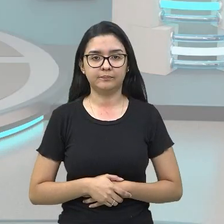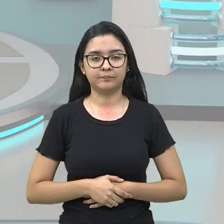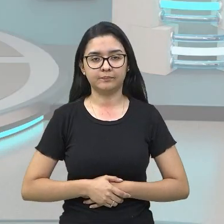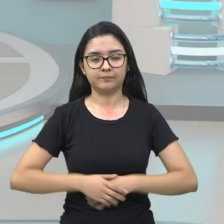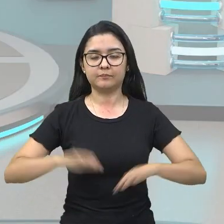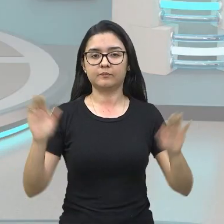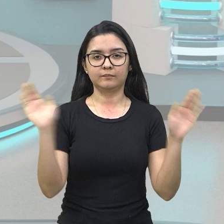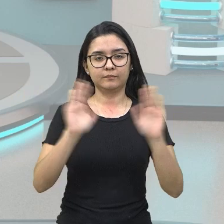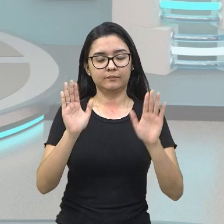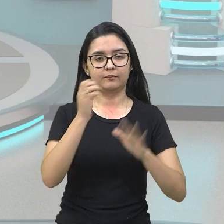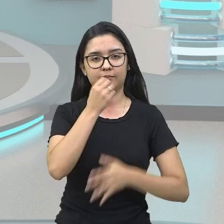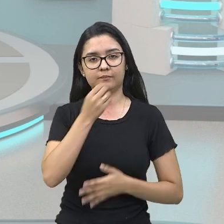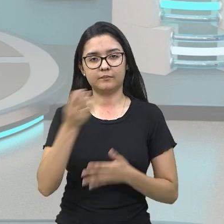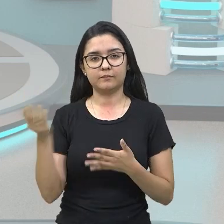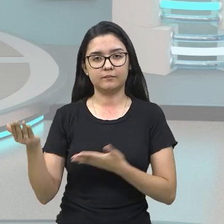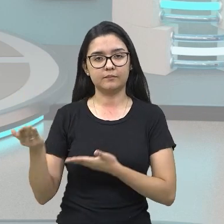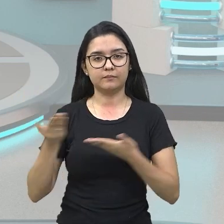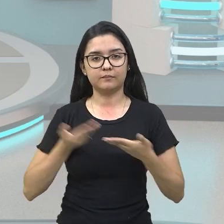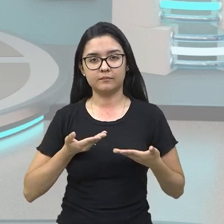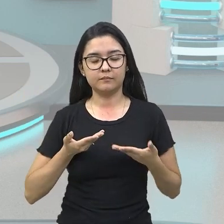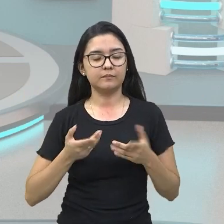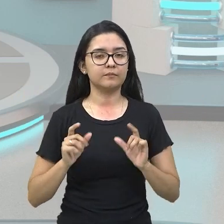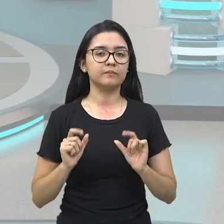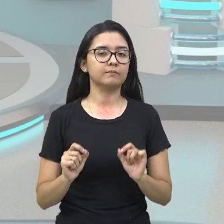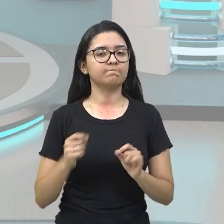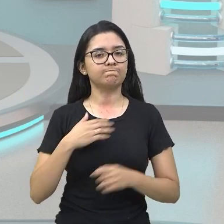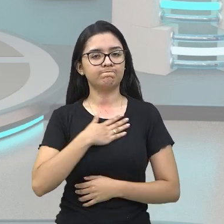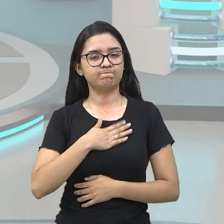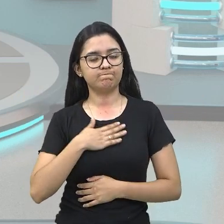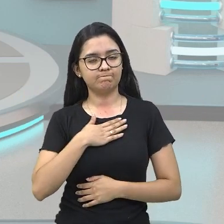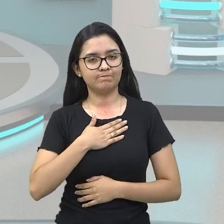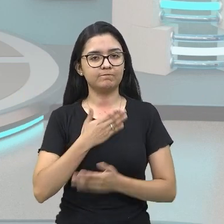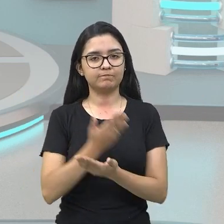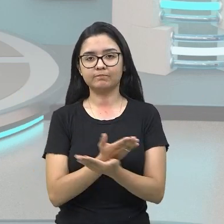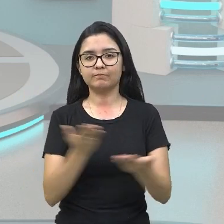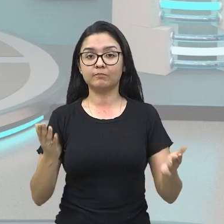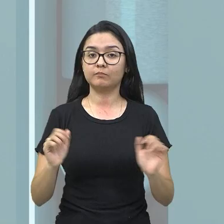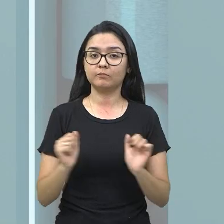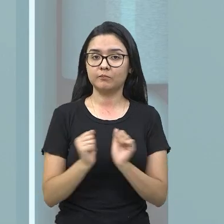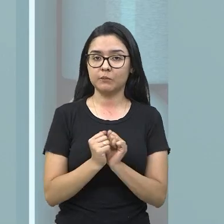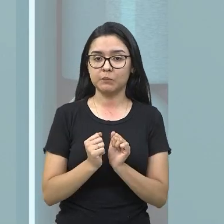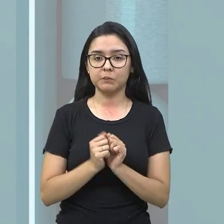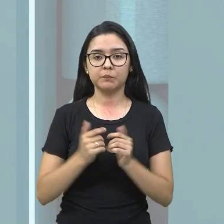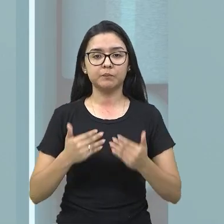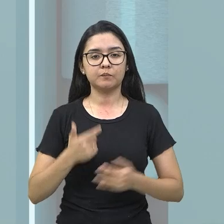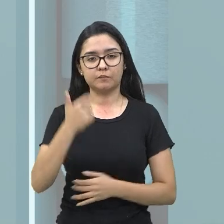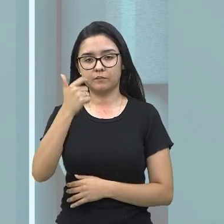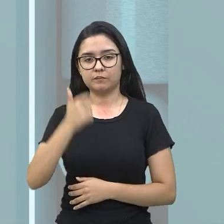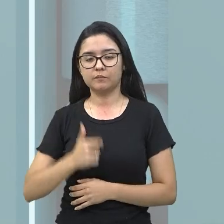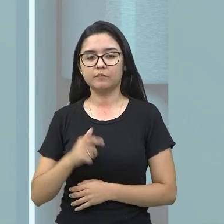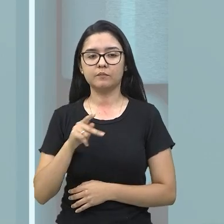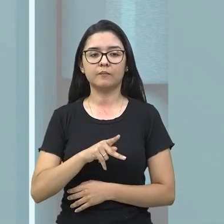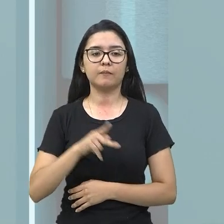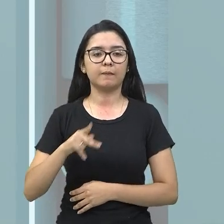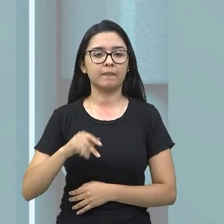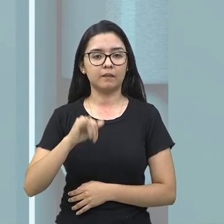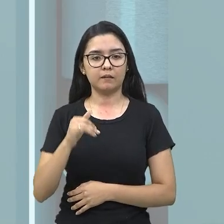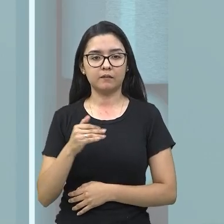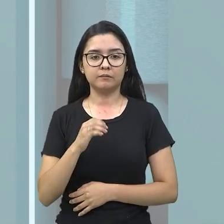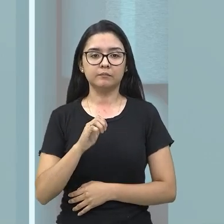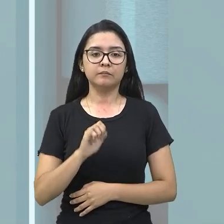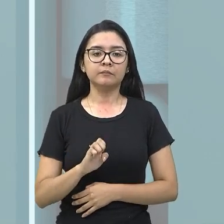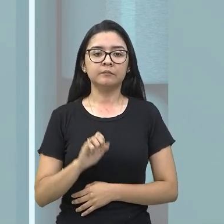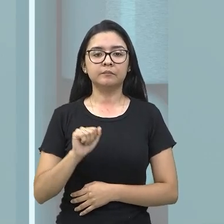Olá, sejam todos muito bem-vindos. É um prazer ter todos vocês aqui. Eu sou o professor Jean Torres, do componente